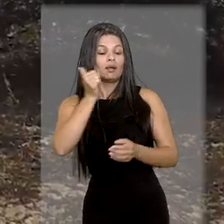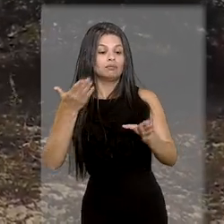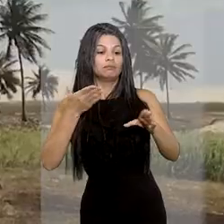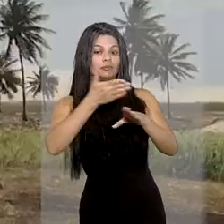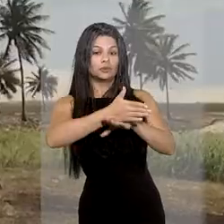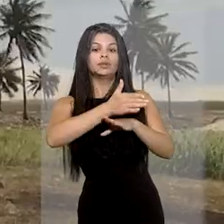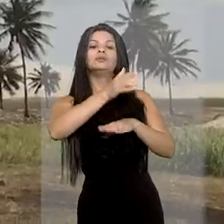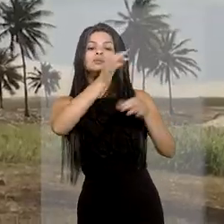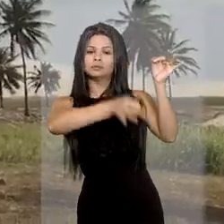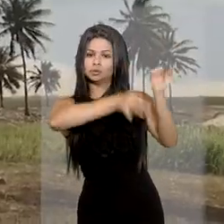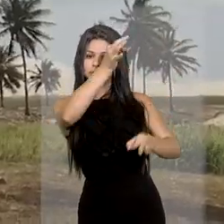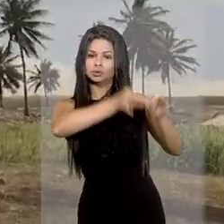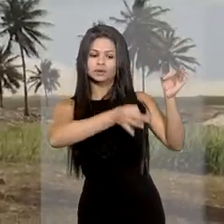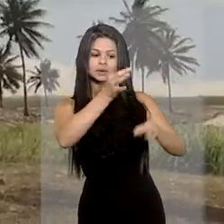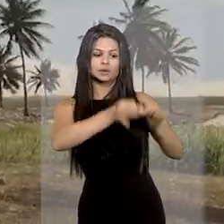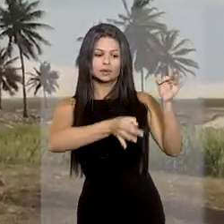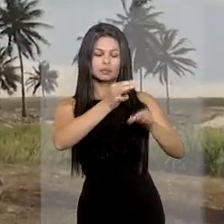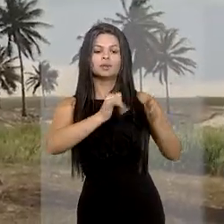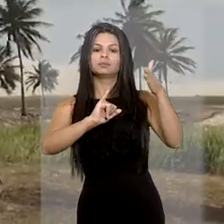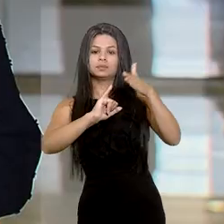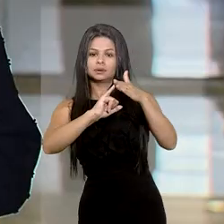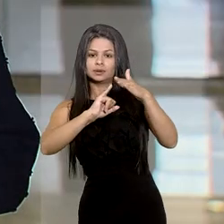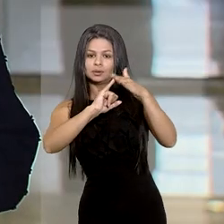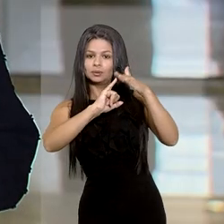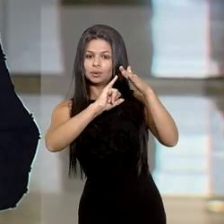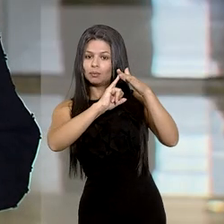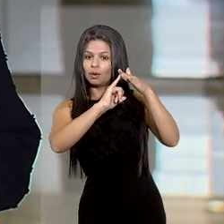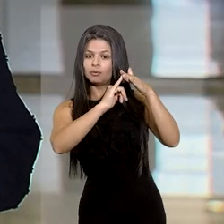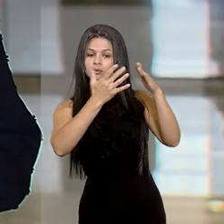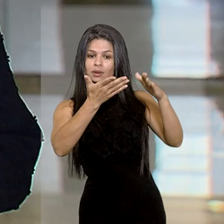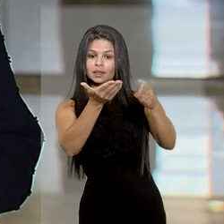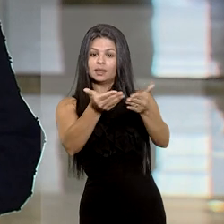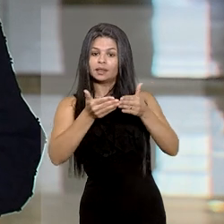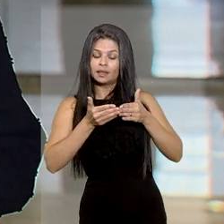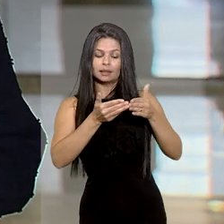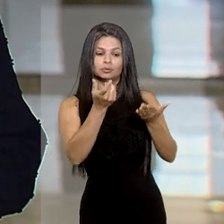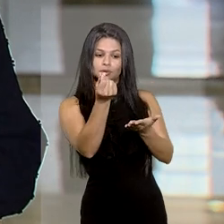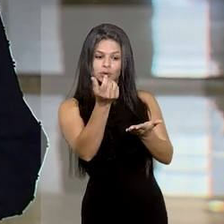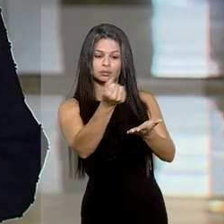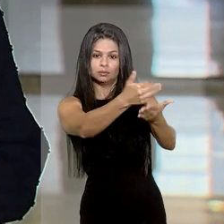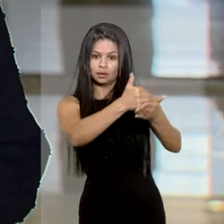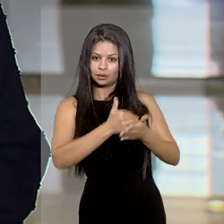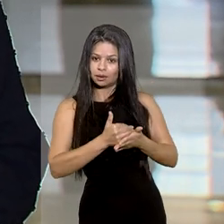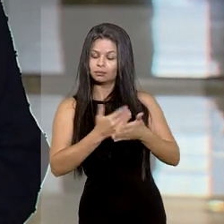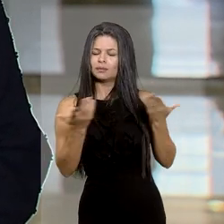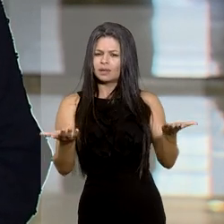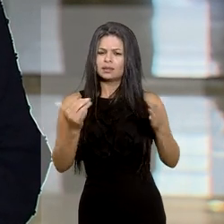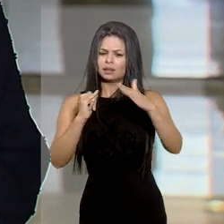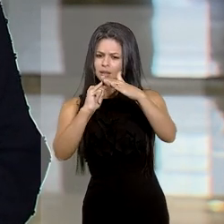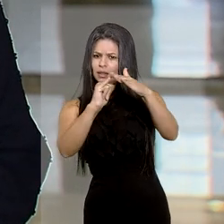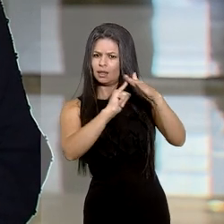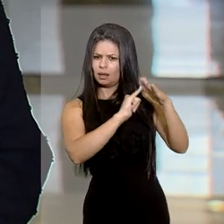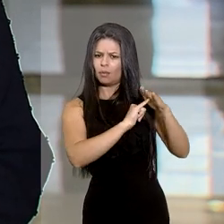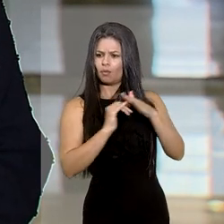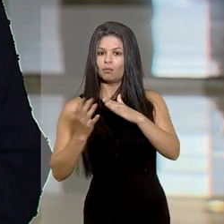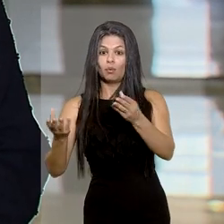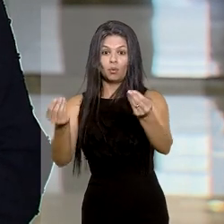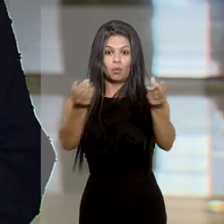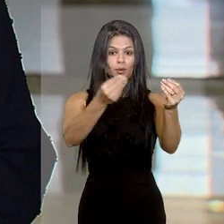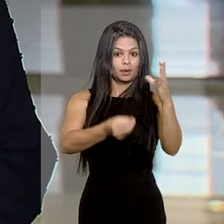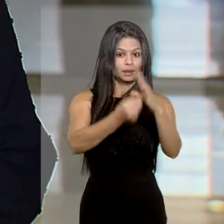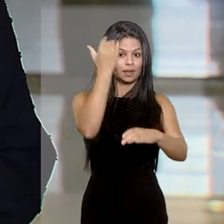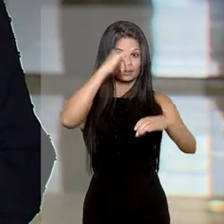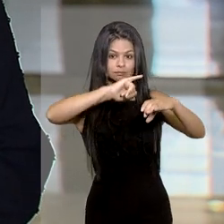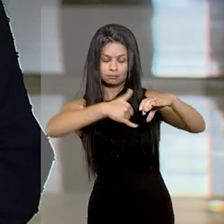recorreu à justiça para tentar receber indenização o Tribunal Regional Federal da quinta região considerou que os imóveis atingidos pela